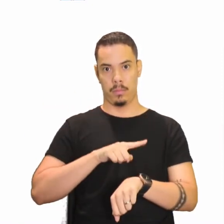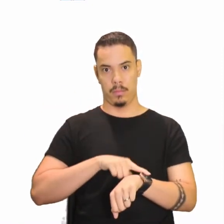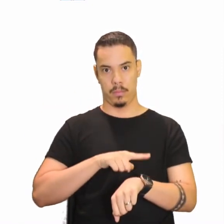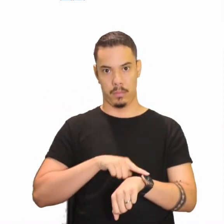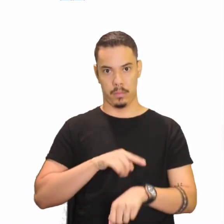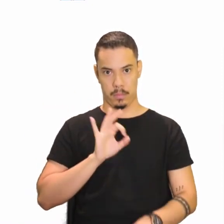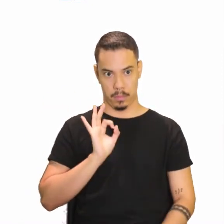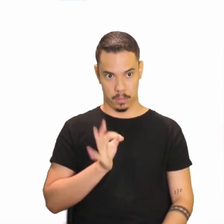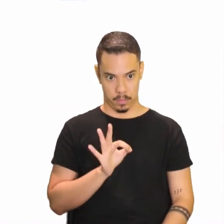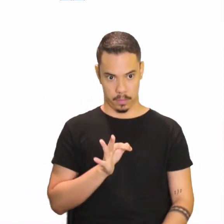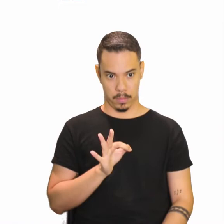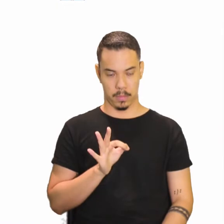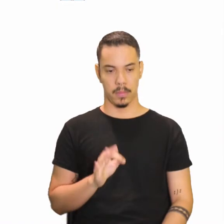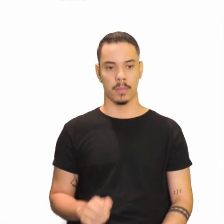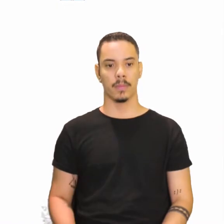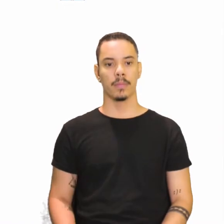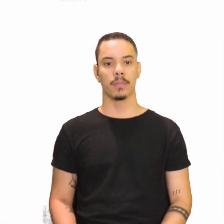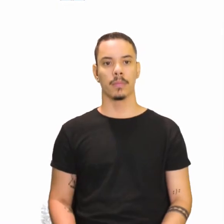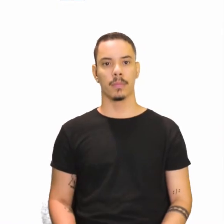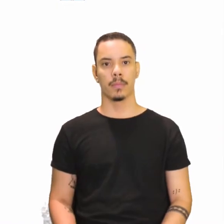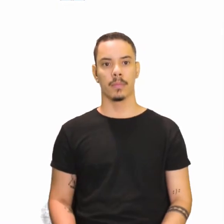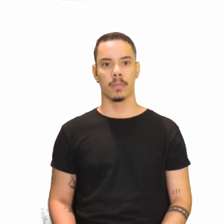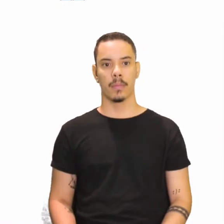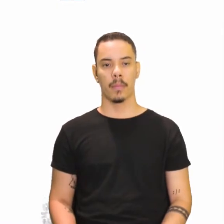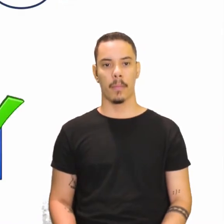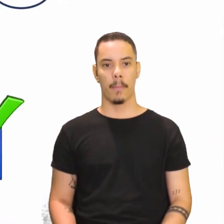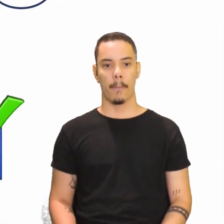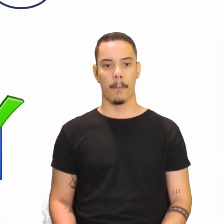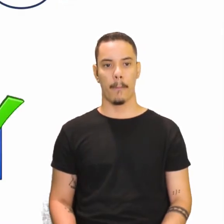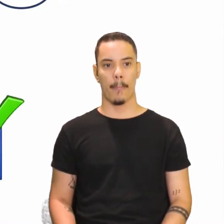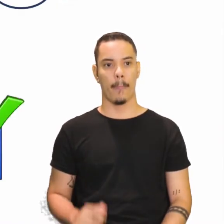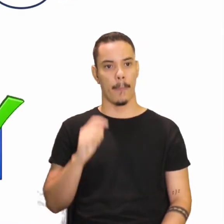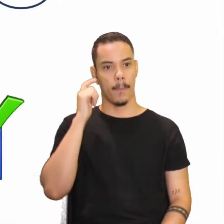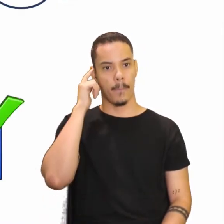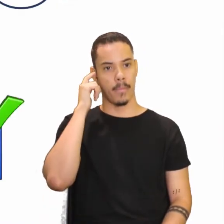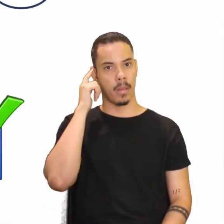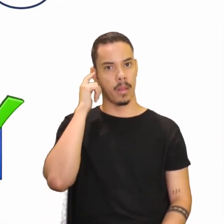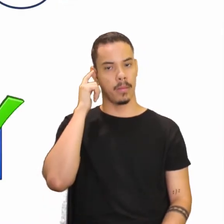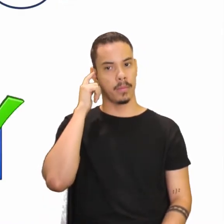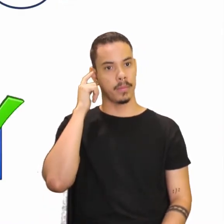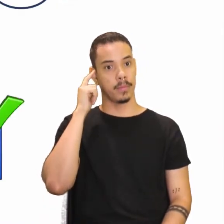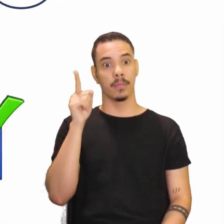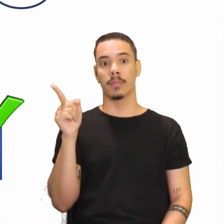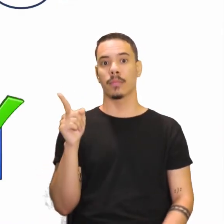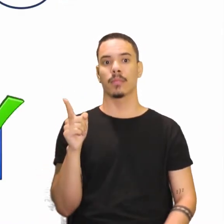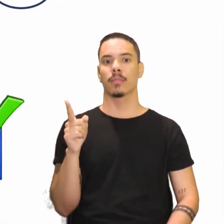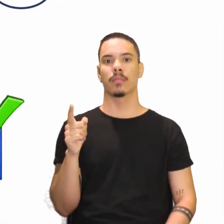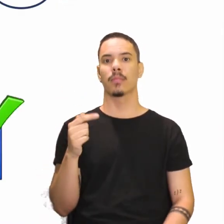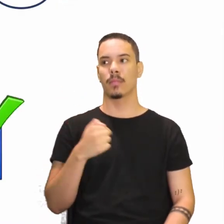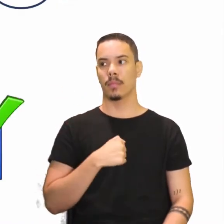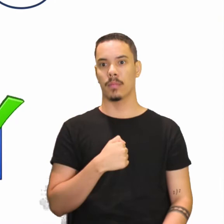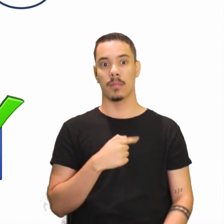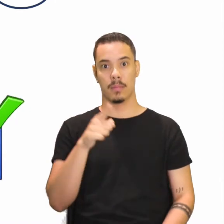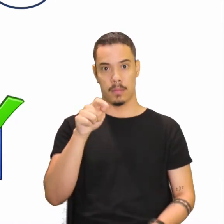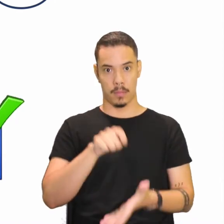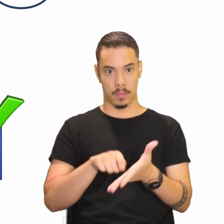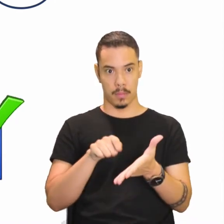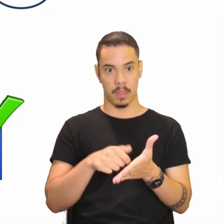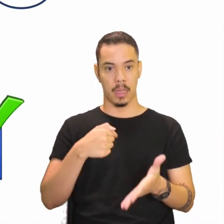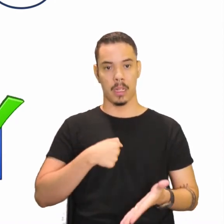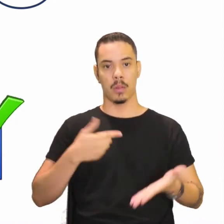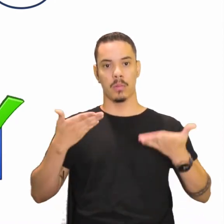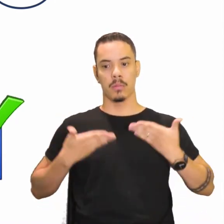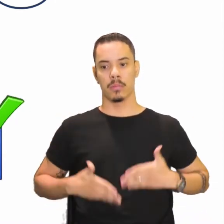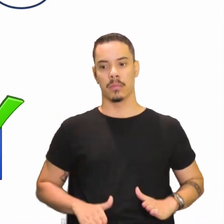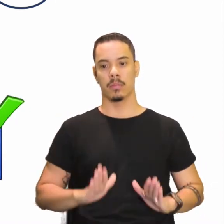tá bom? Medida, beleza? Então, aqui, ó, para você tomar nota. Eu